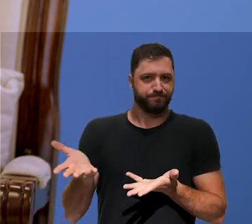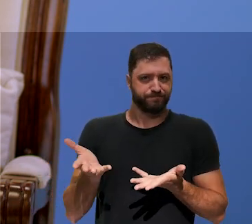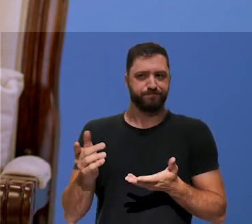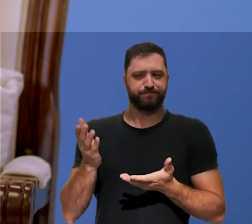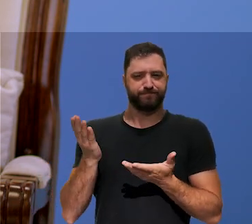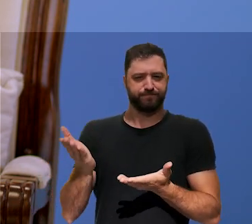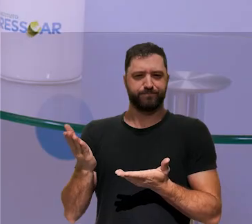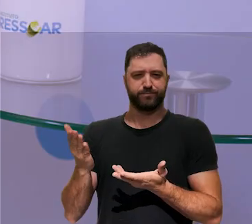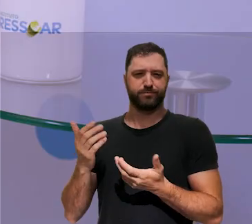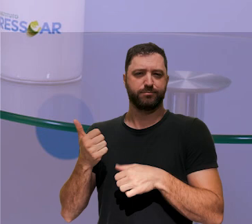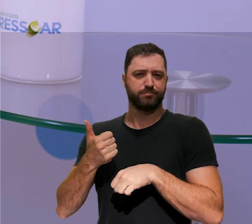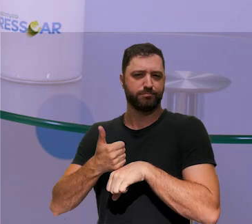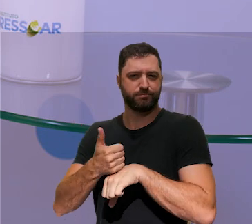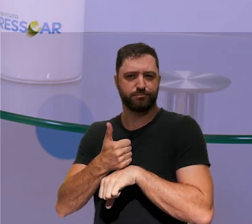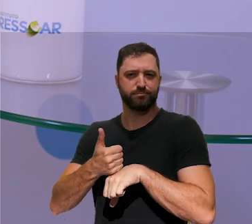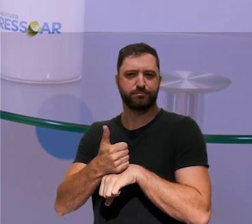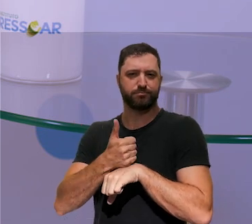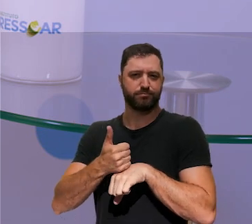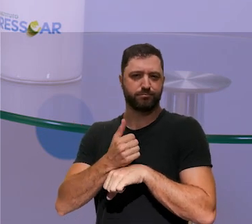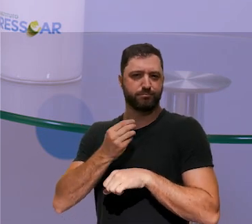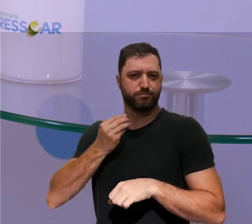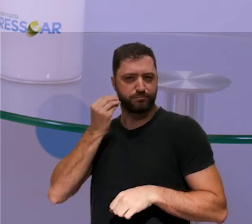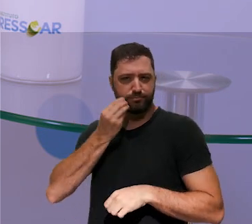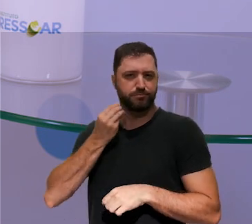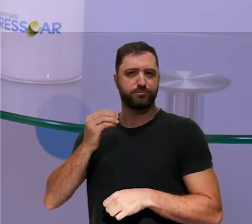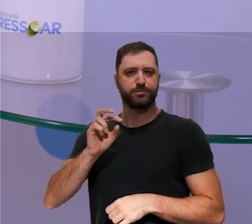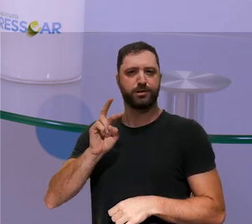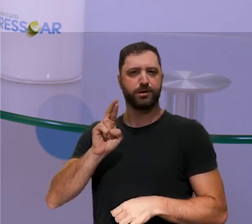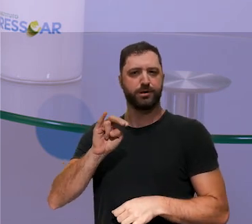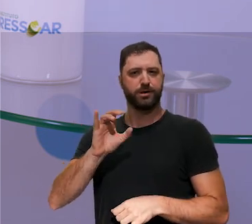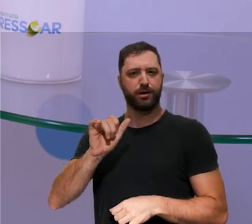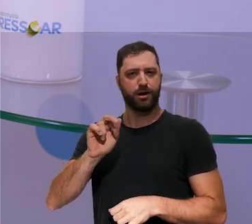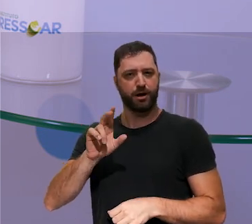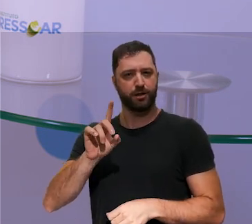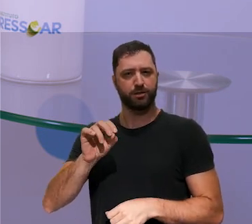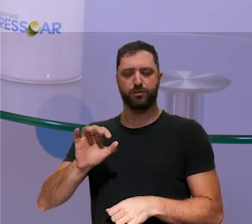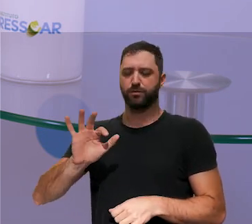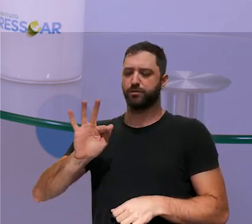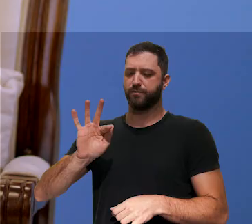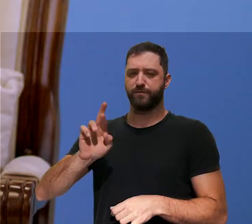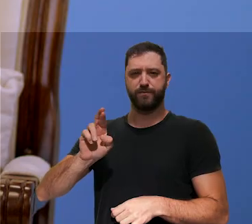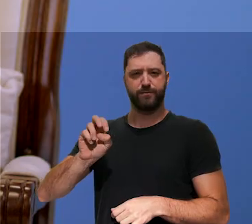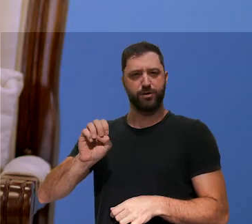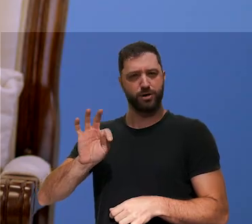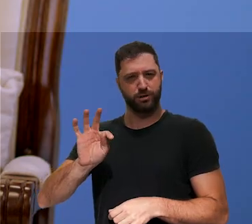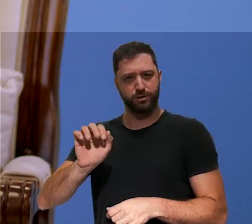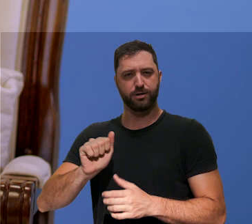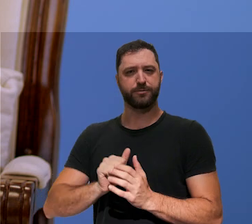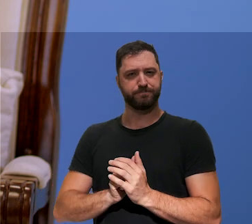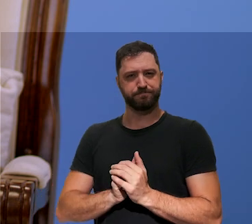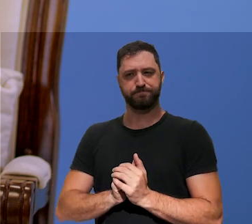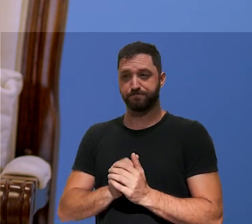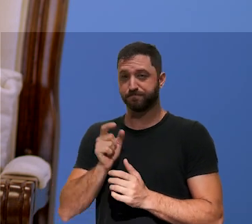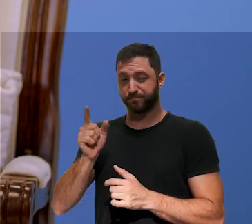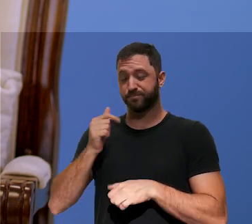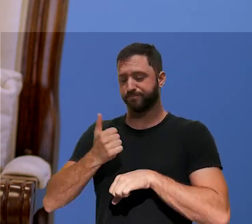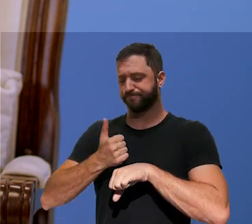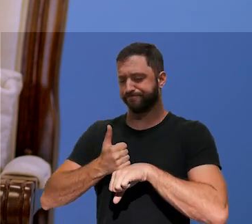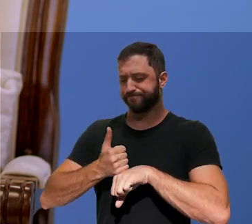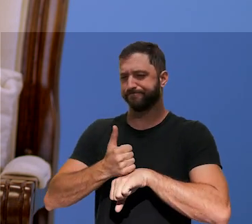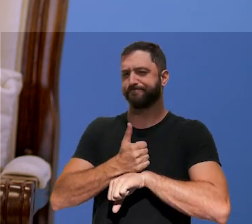de receber o renomado psiquiatra Dr. Ricardo Frota, que é especialista